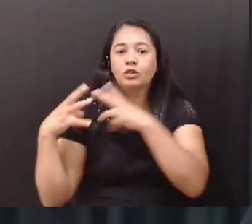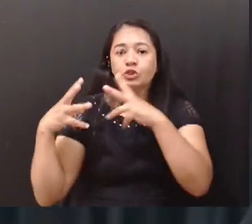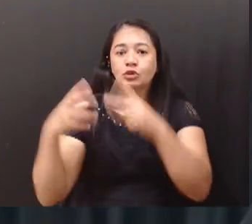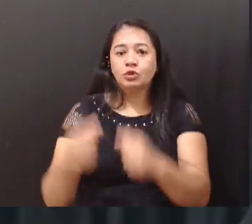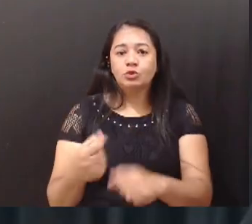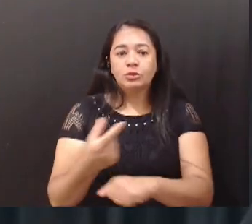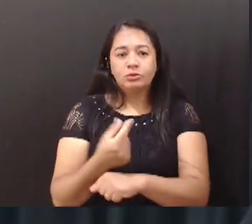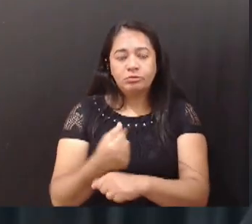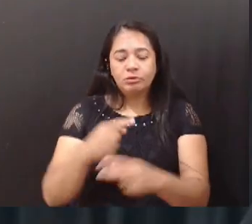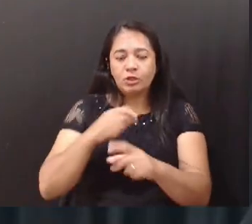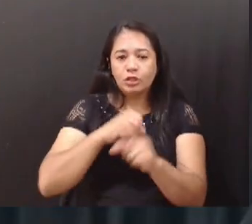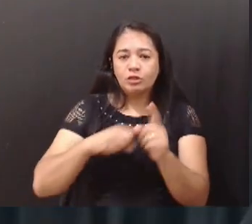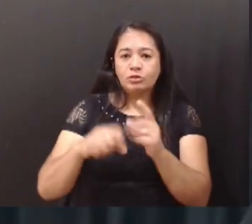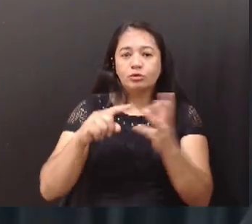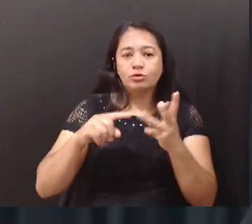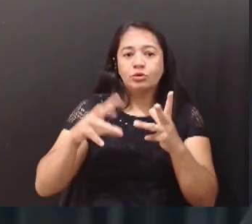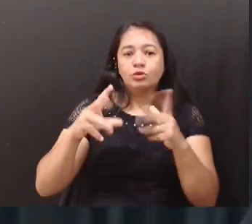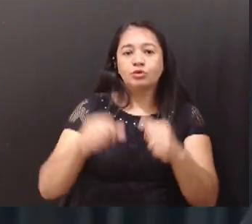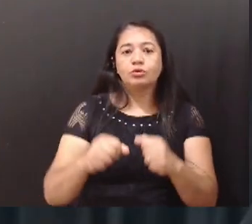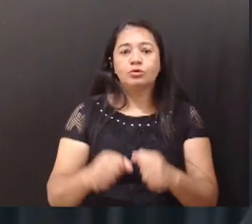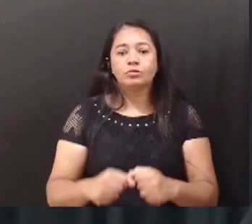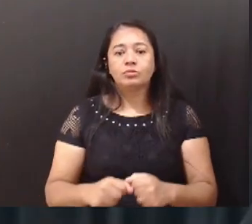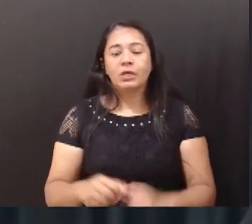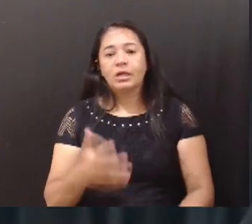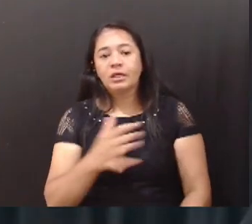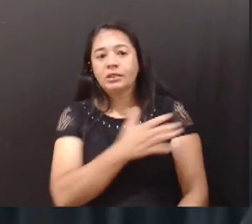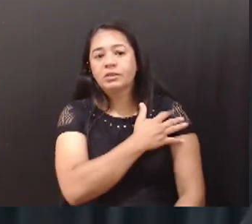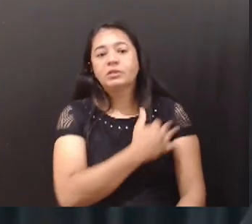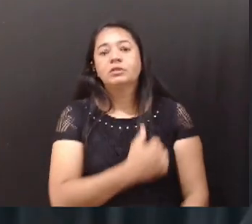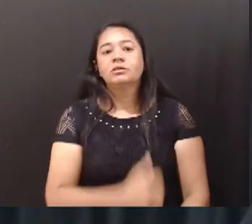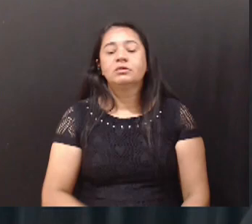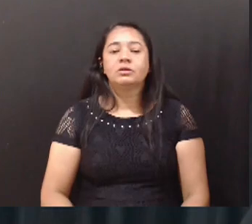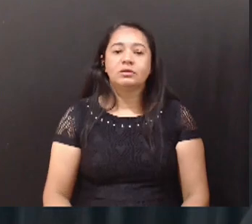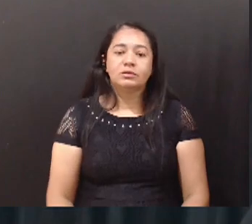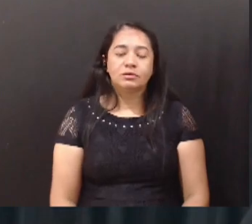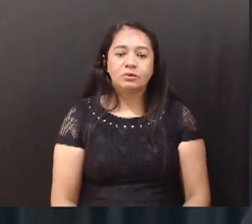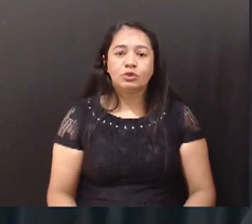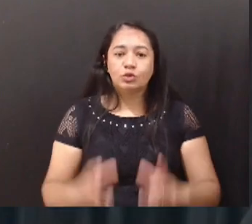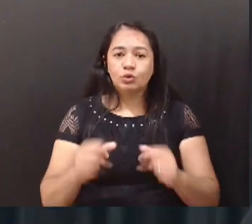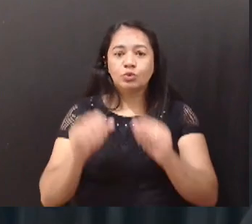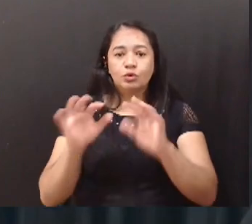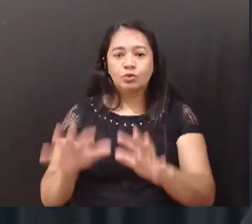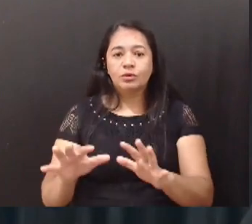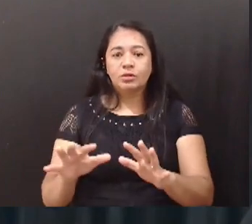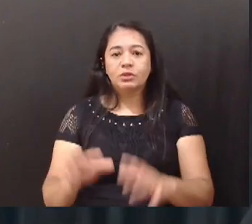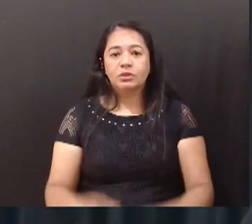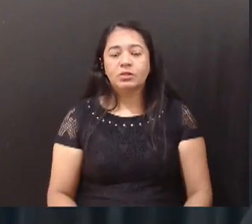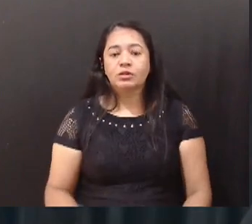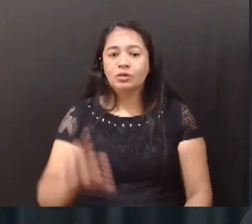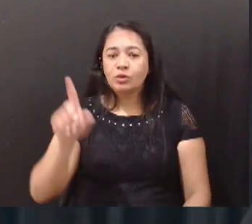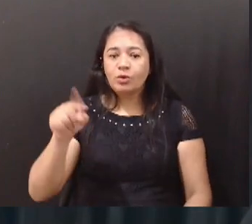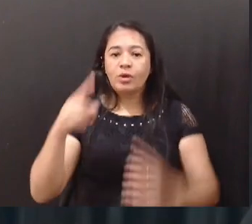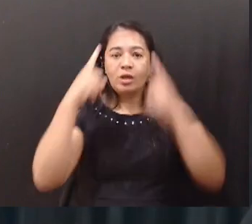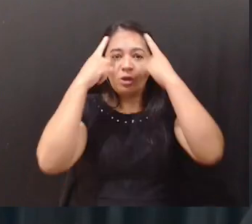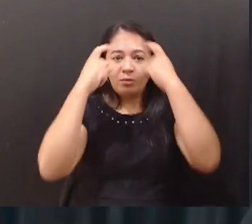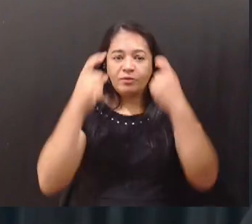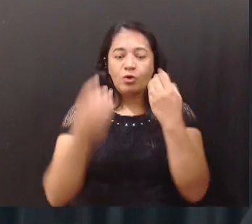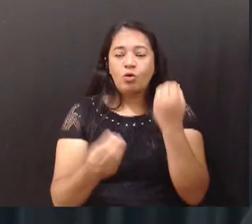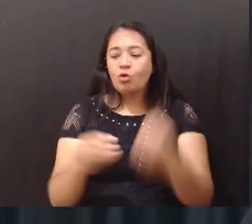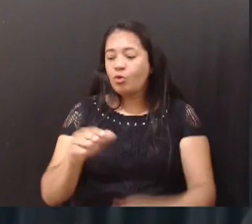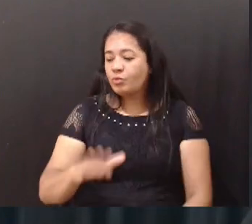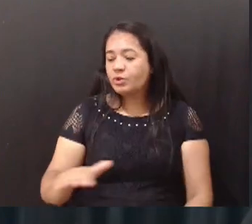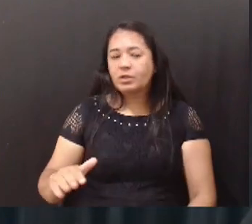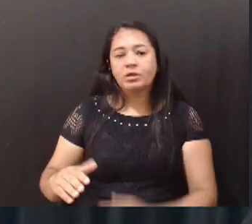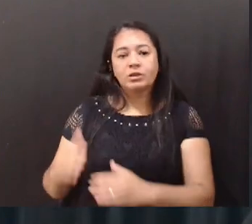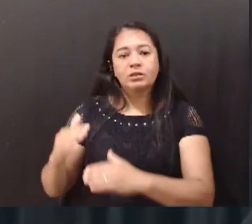social, etc., de filhos, muitas vezes vários filhos. Então, tudo isso tem a ver em como essa criança vai se desenvolver. Quando a gente está falando de emoções, a